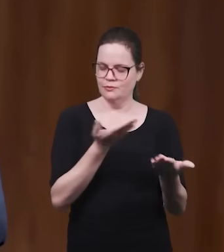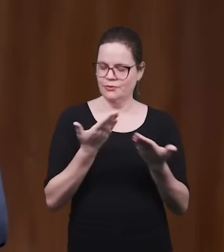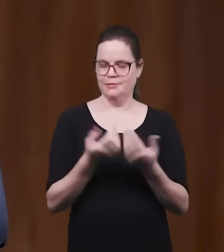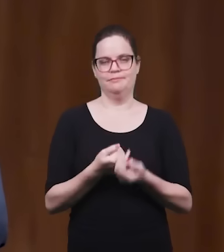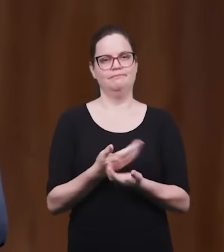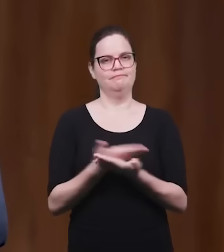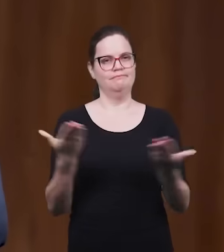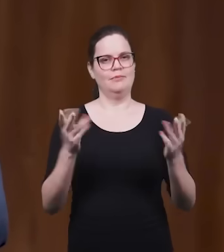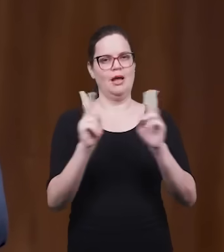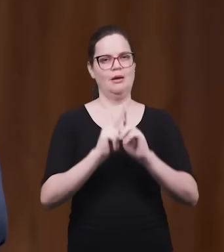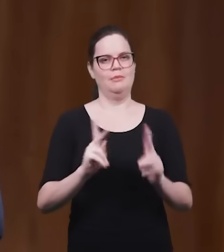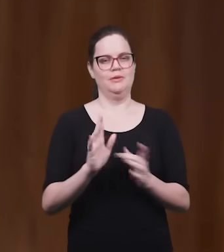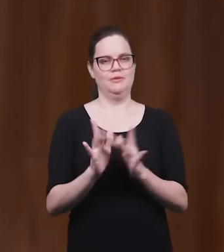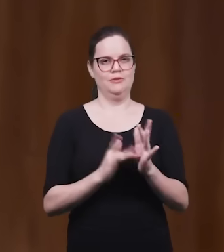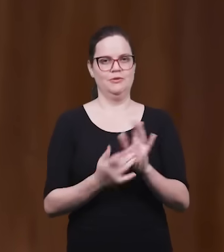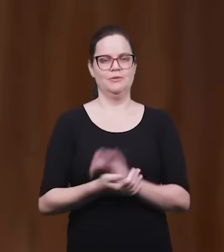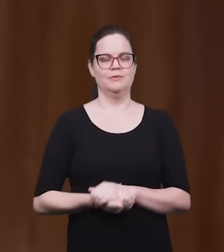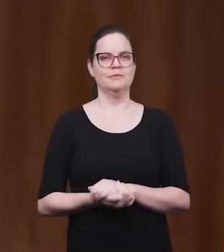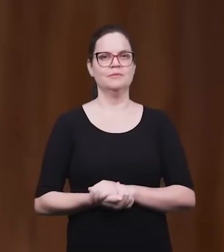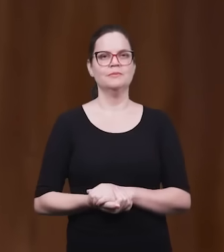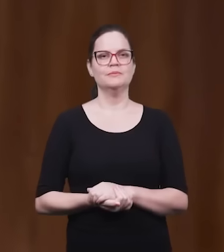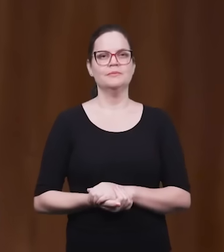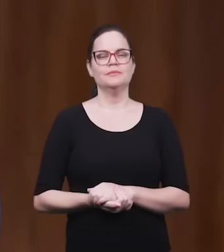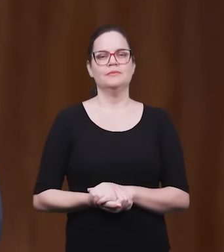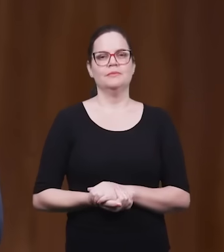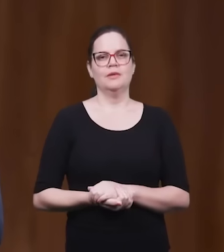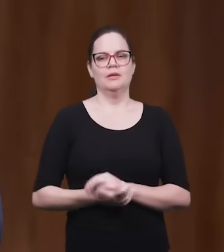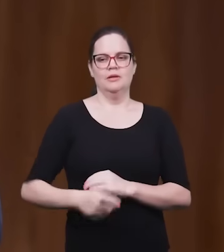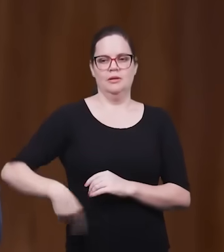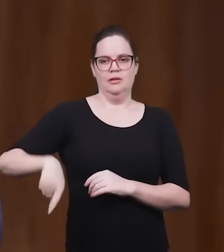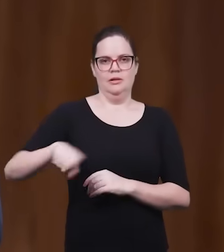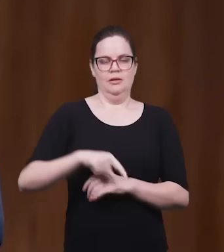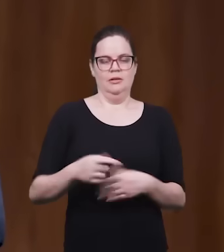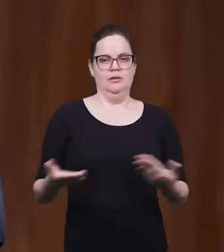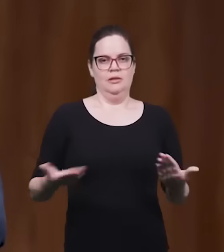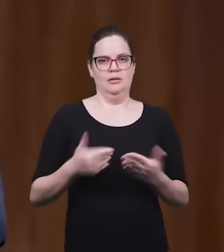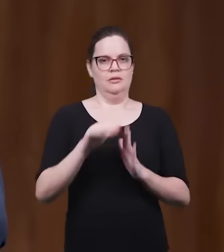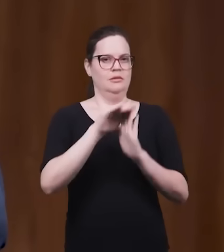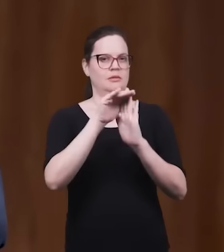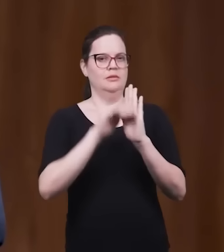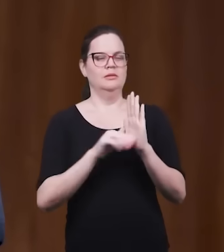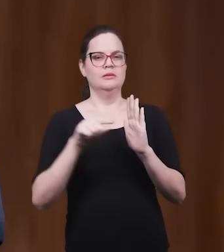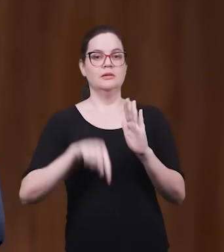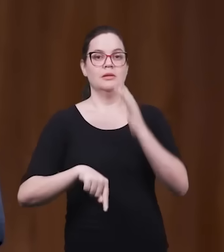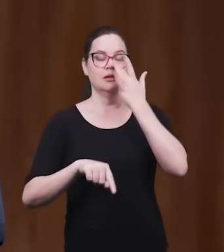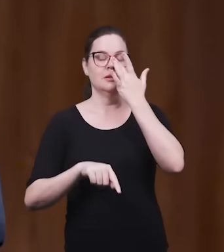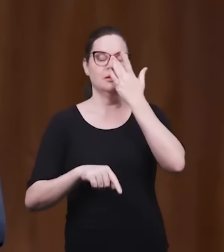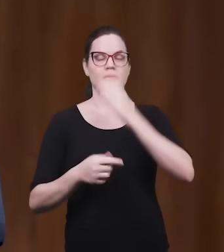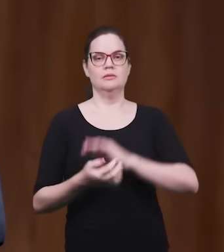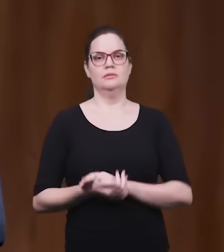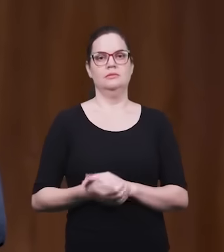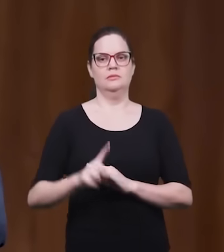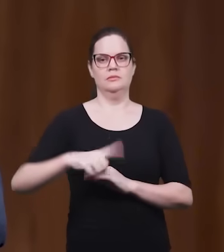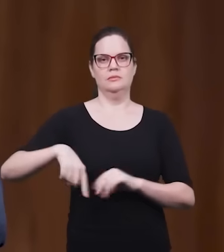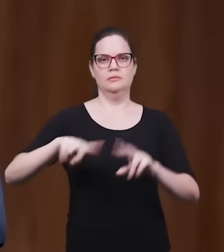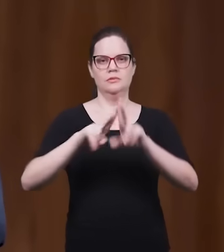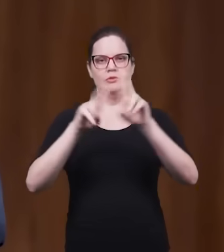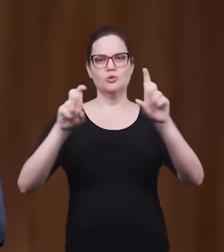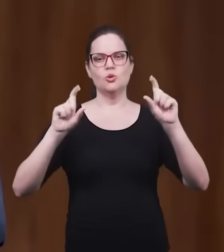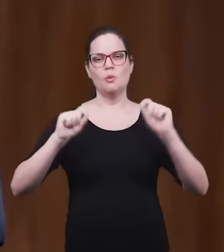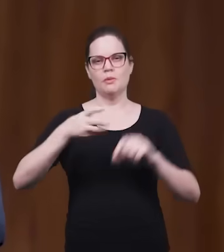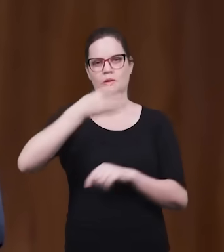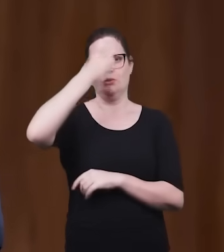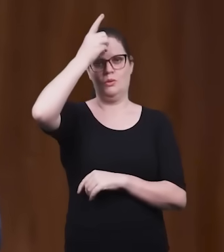A todos, a paz do Senhor. Nós estamos, nesses nossos programas, falando sobre